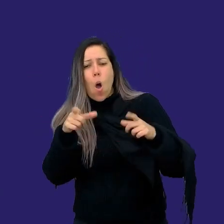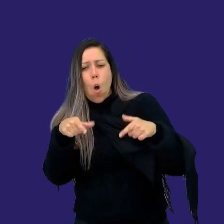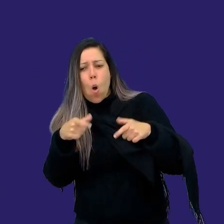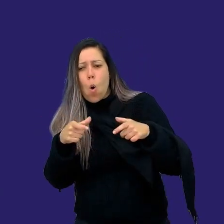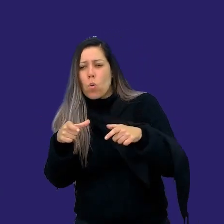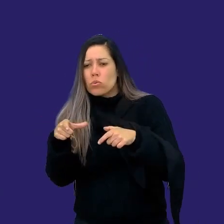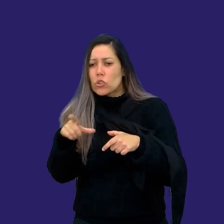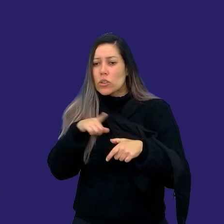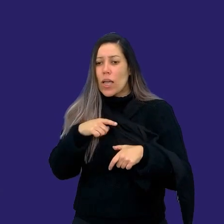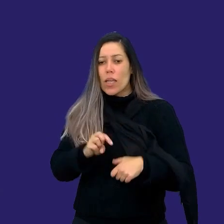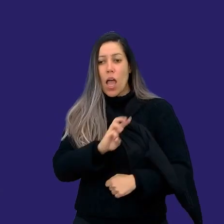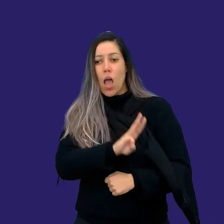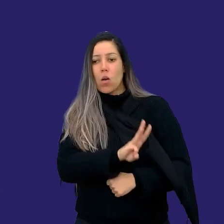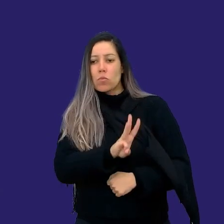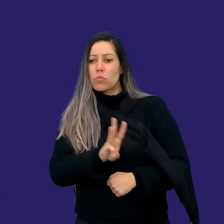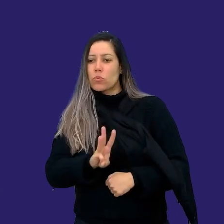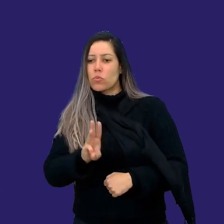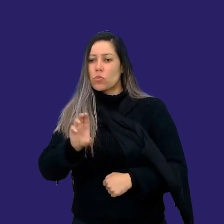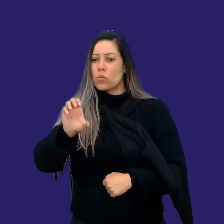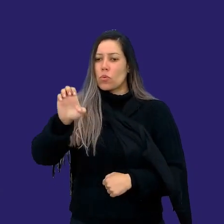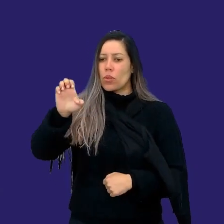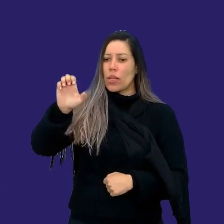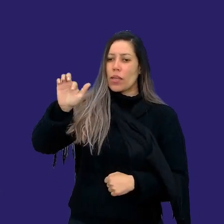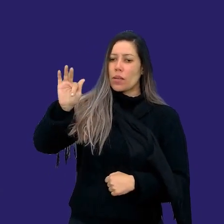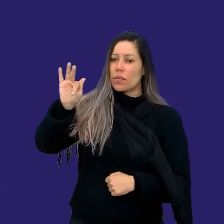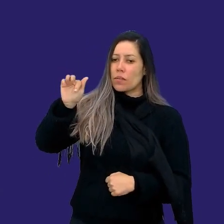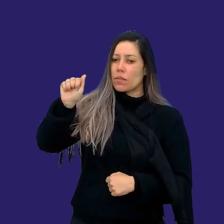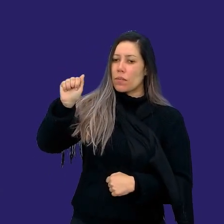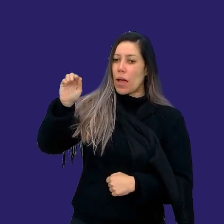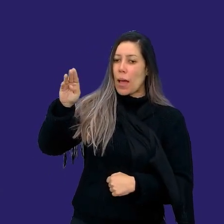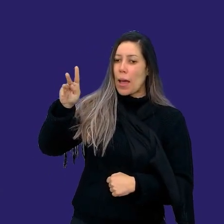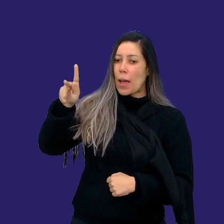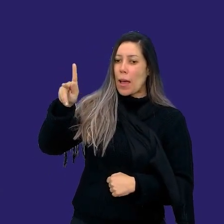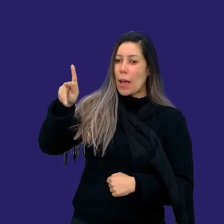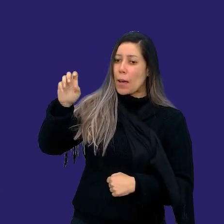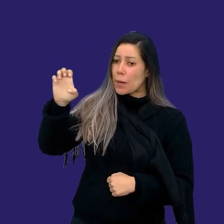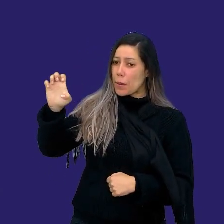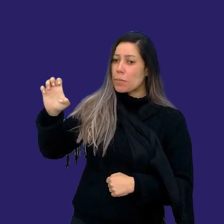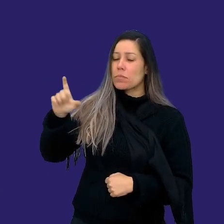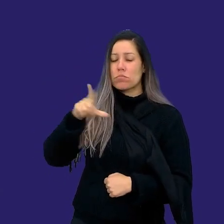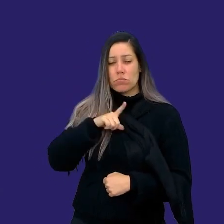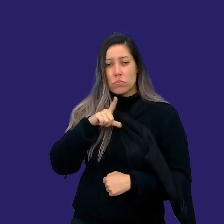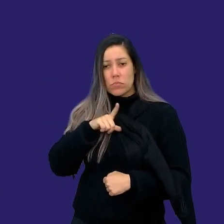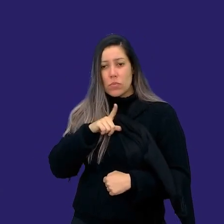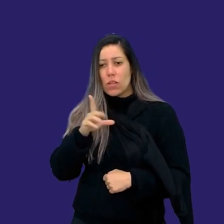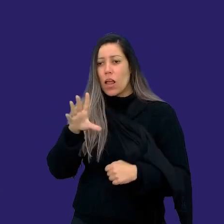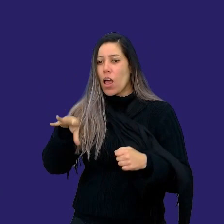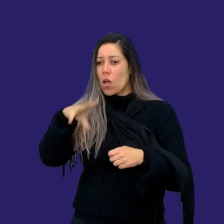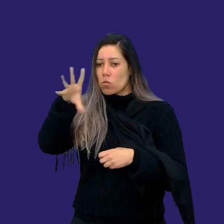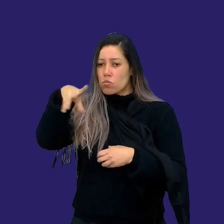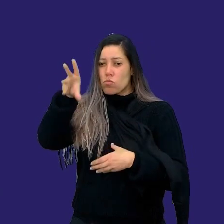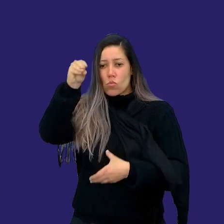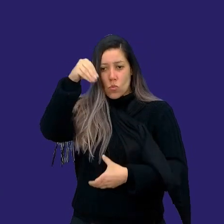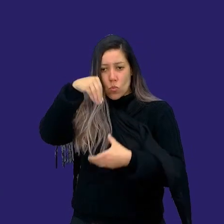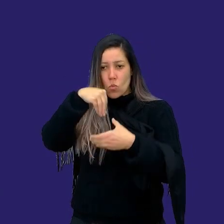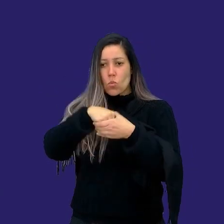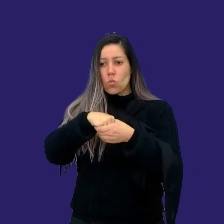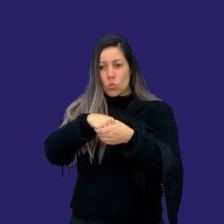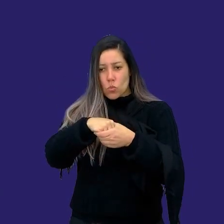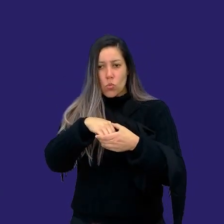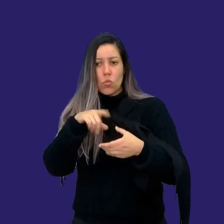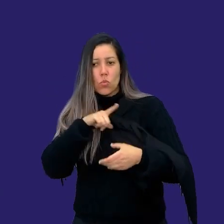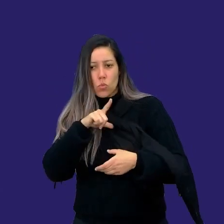os materiais, né, sobretudo do Aprender Sempre, que de fato é o nosso referencial para as